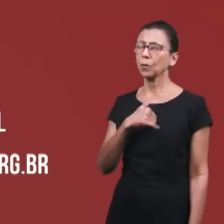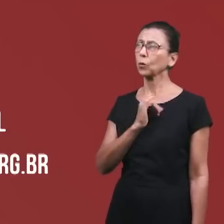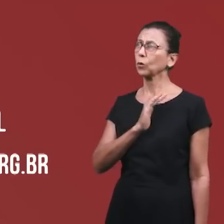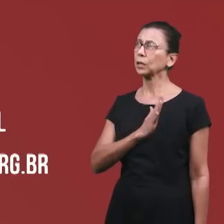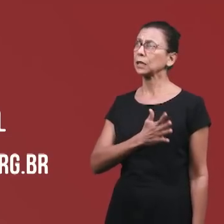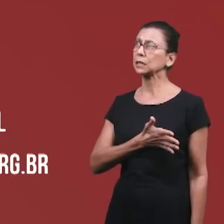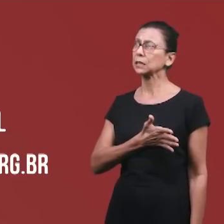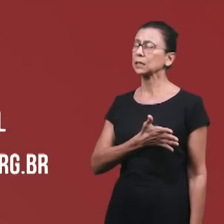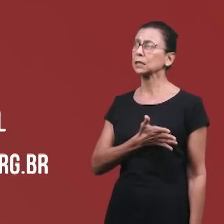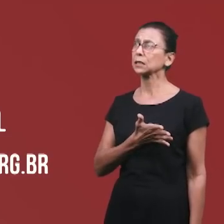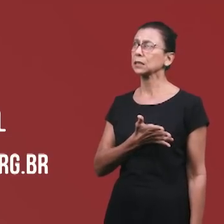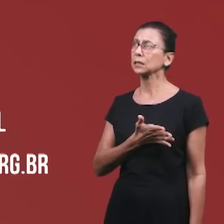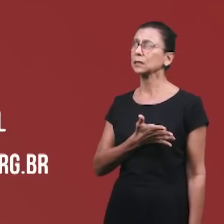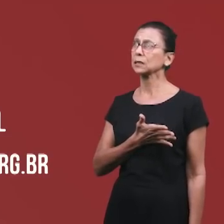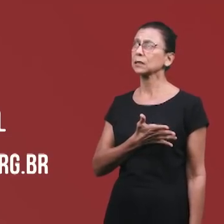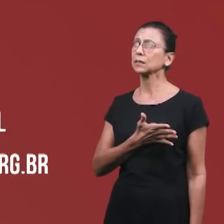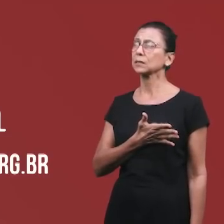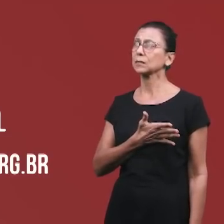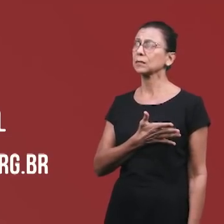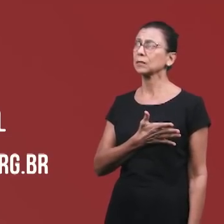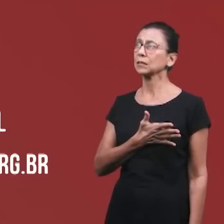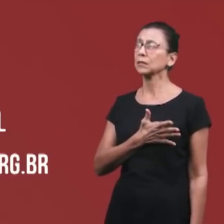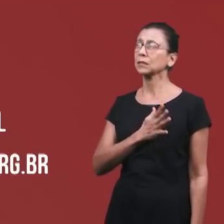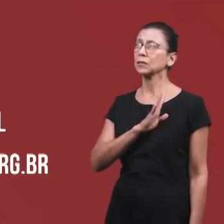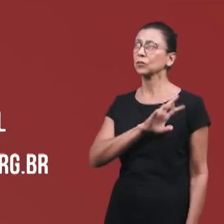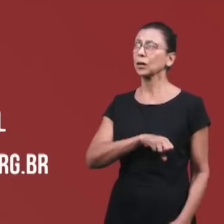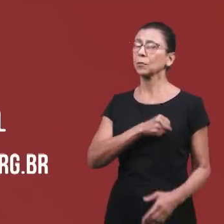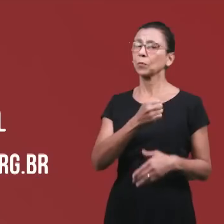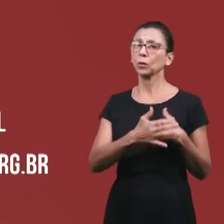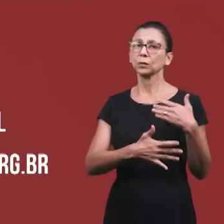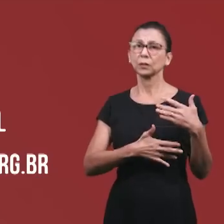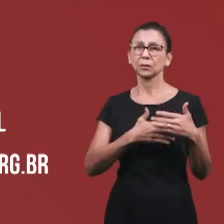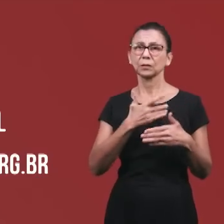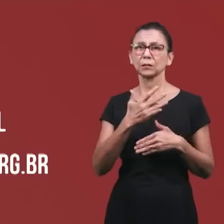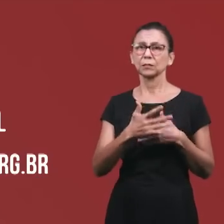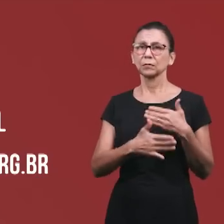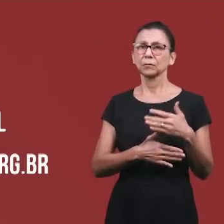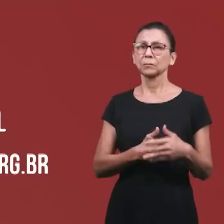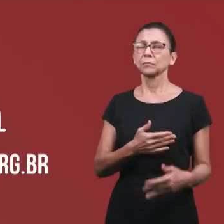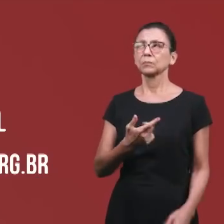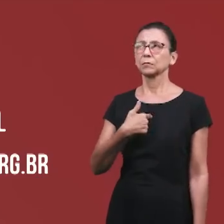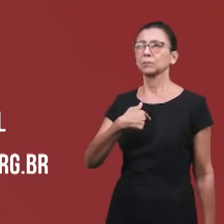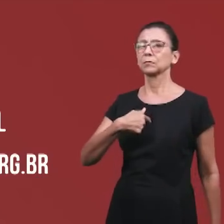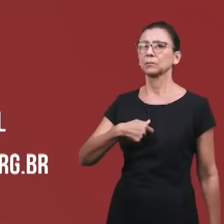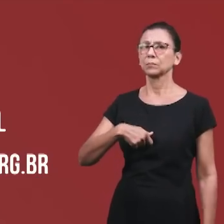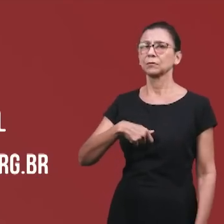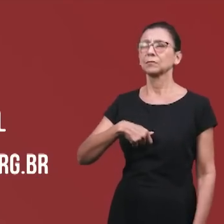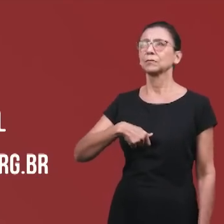Sempre reconheça a tua bondade.